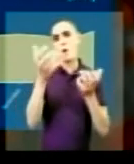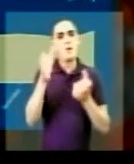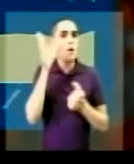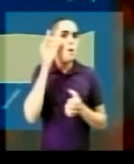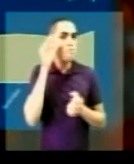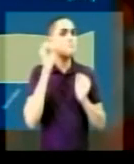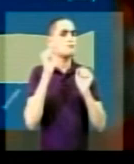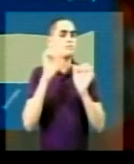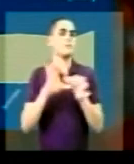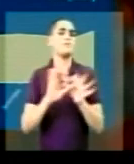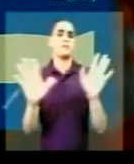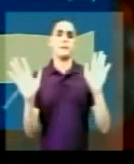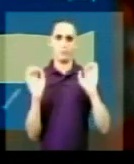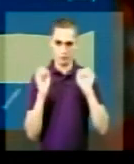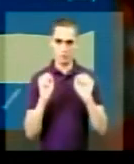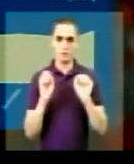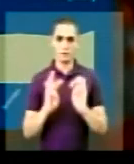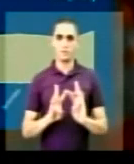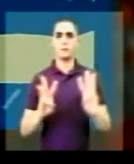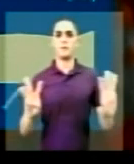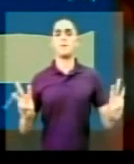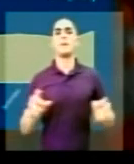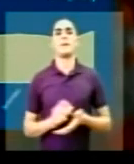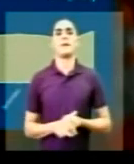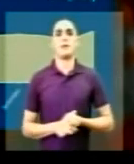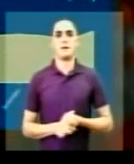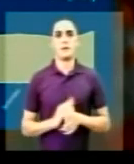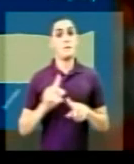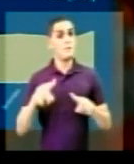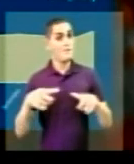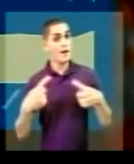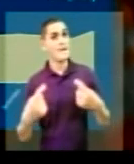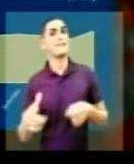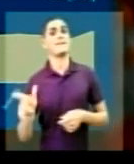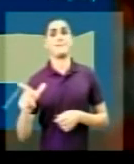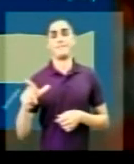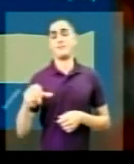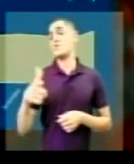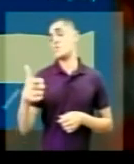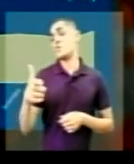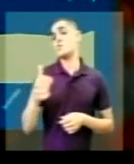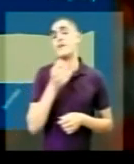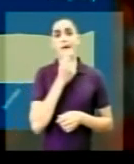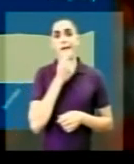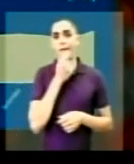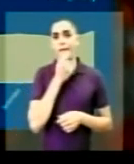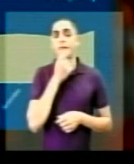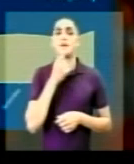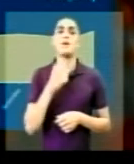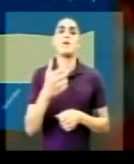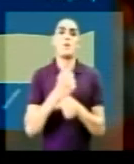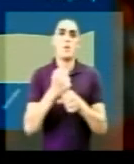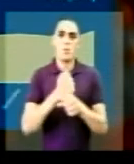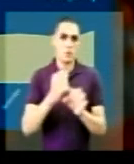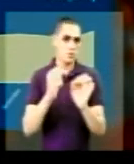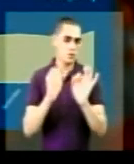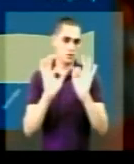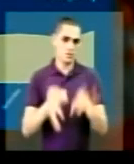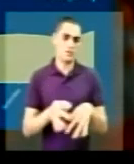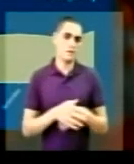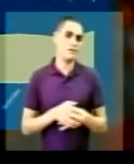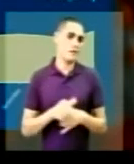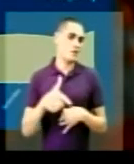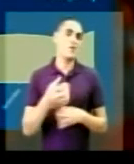disponível lá. Só que tem um porém, ele ainda nesse site não tem o ano fechado, não tem os dados de todos